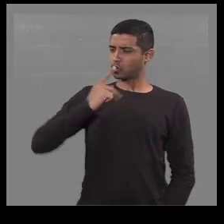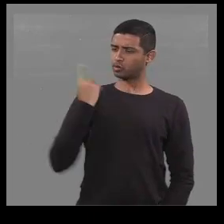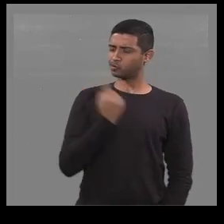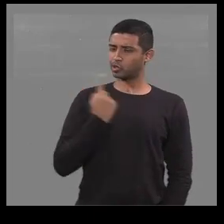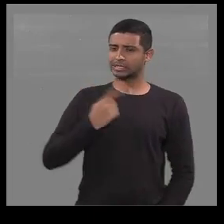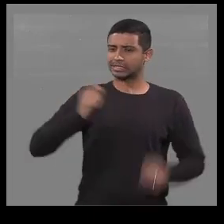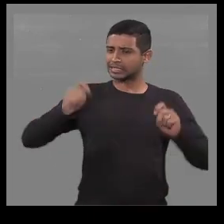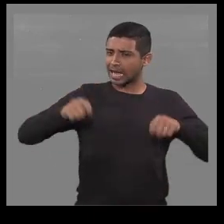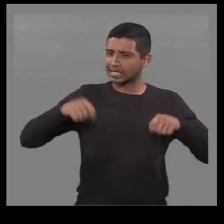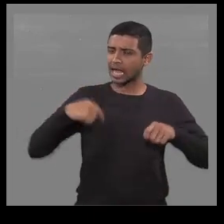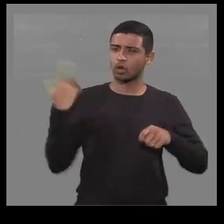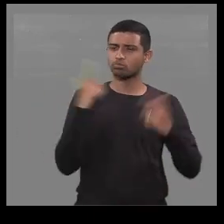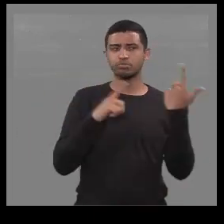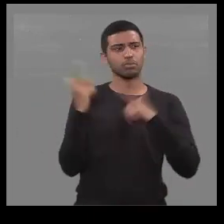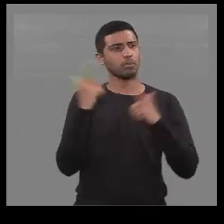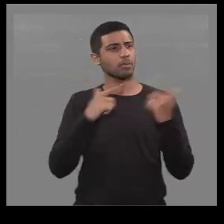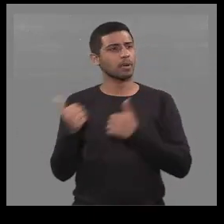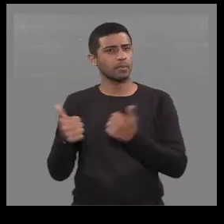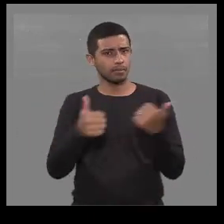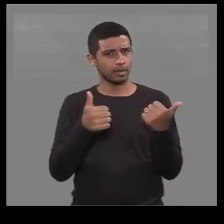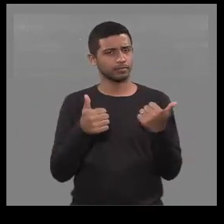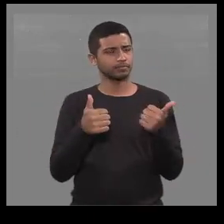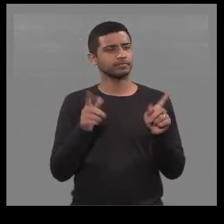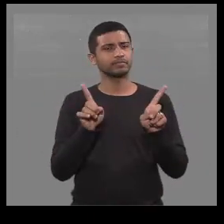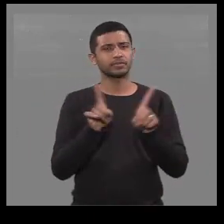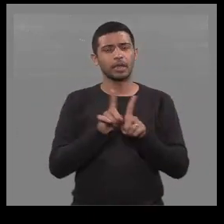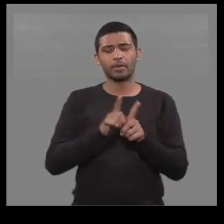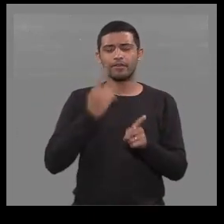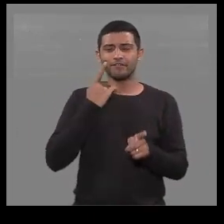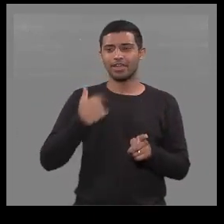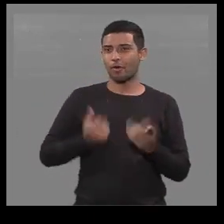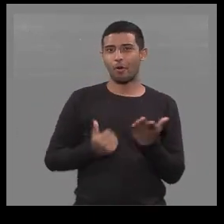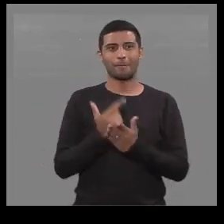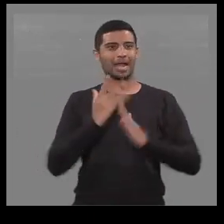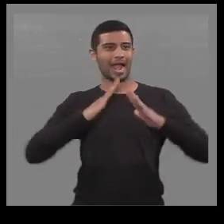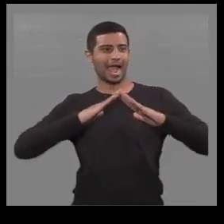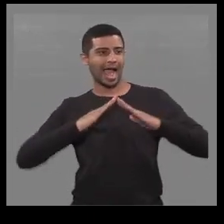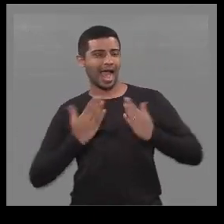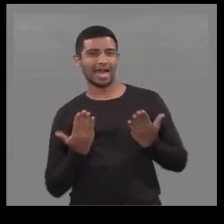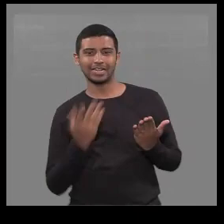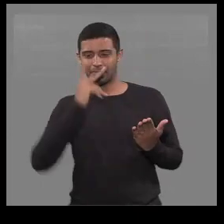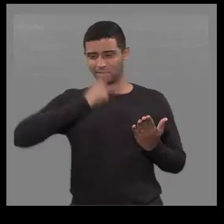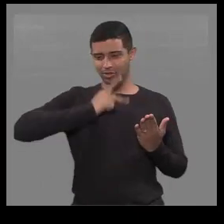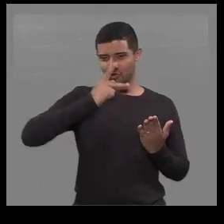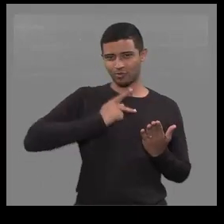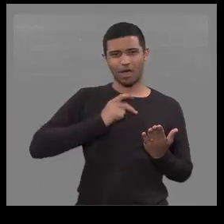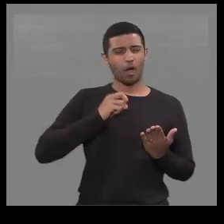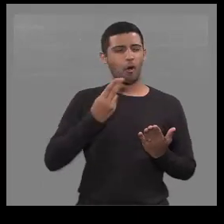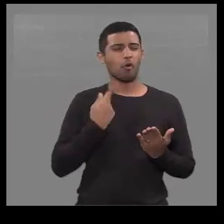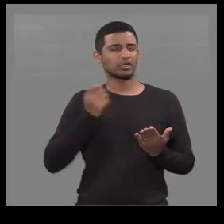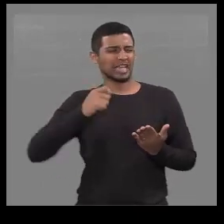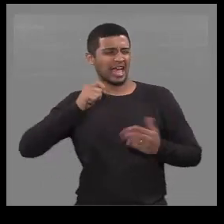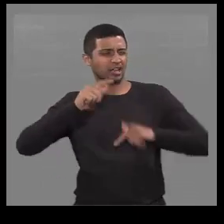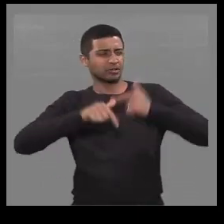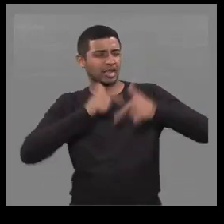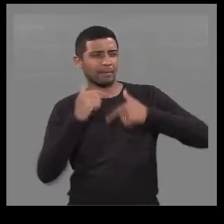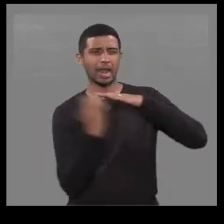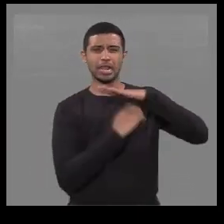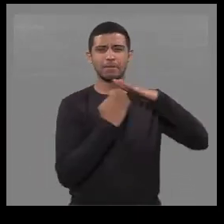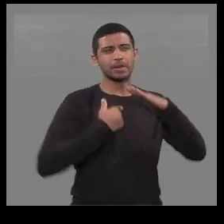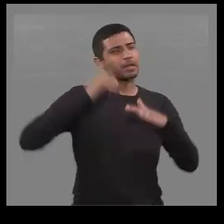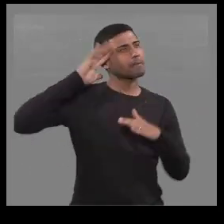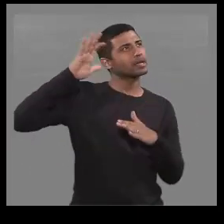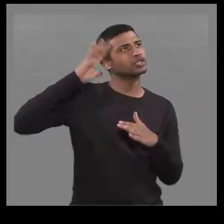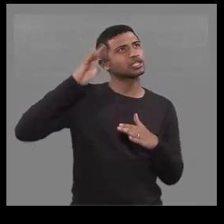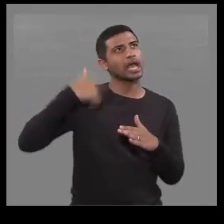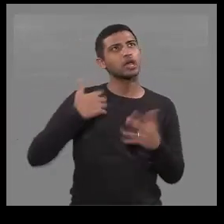independência melhor e aí gerar, sim, ter sua casa própria, poder investir nos seus empreendimentos,